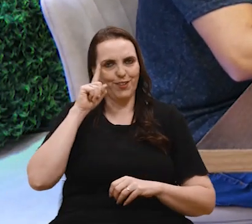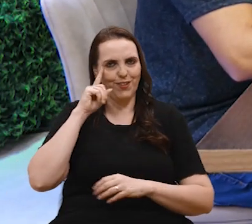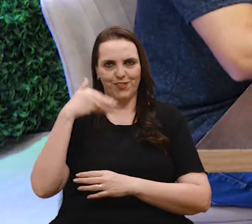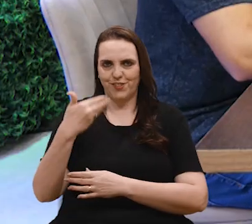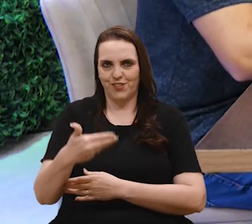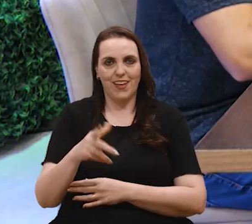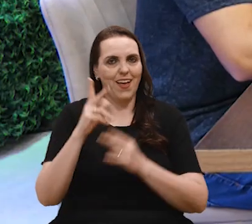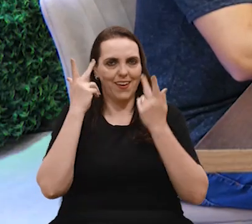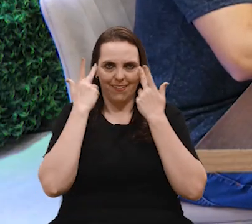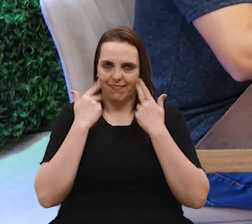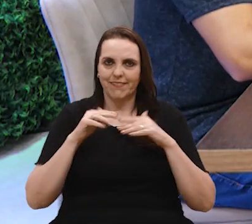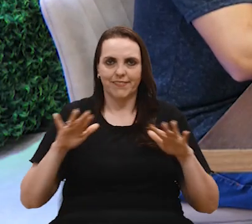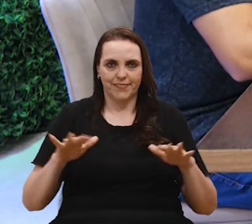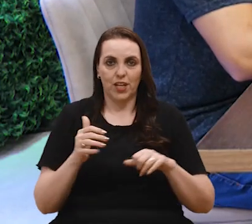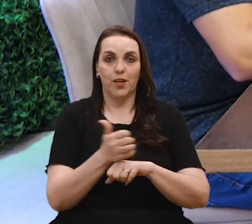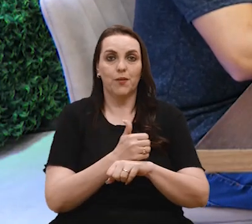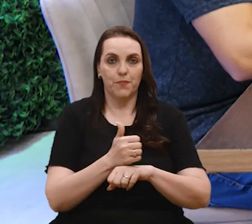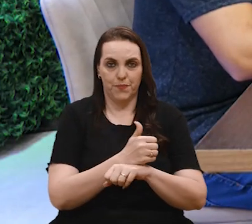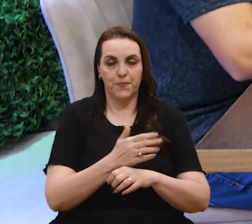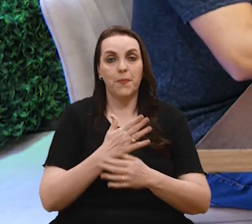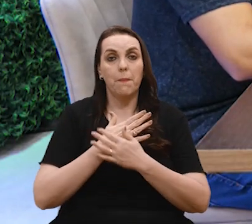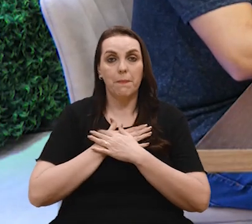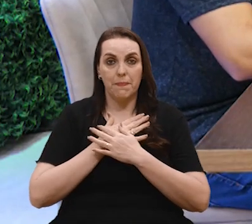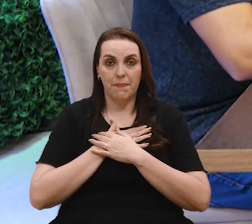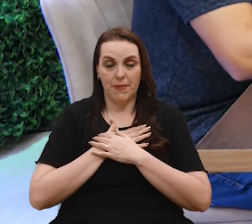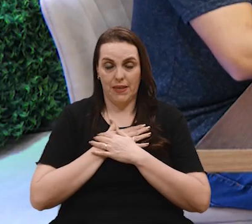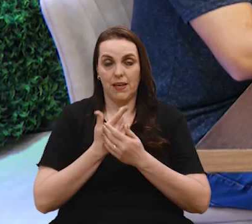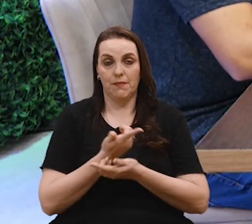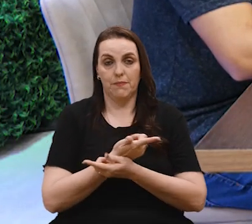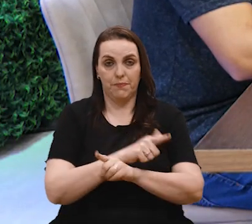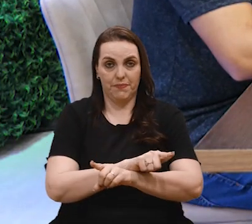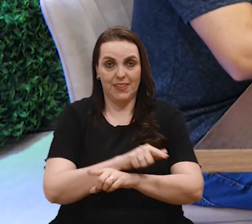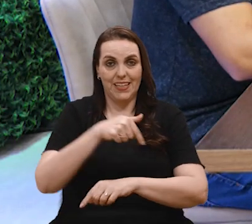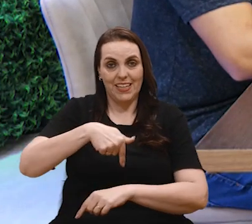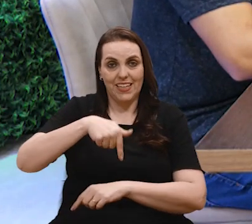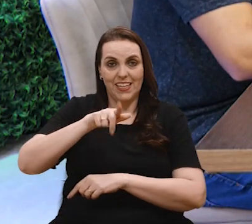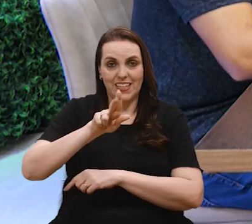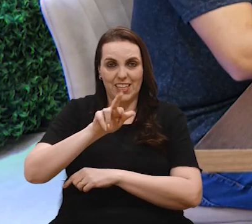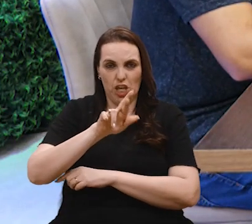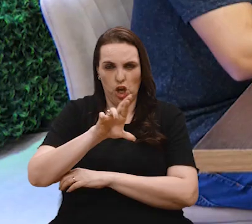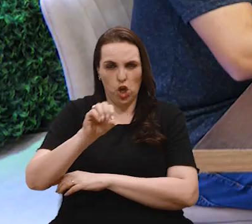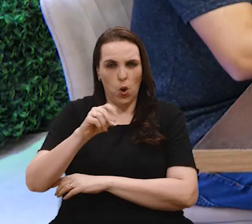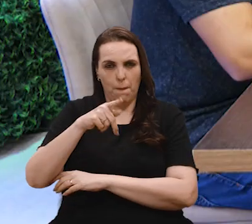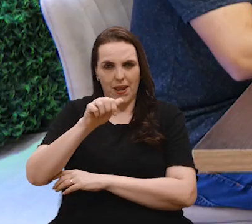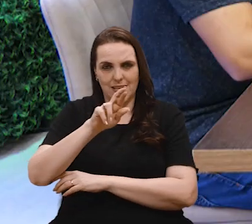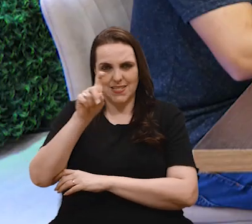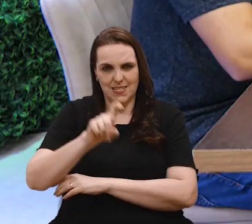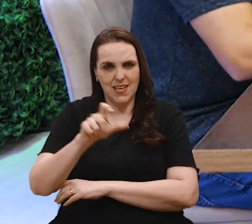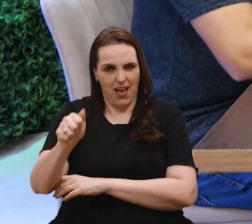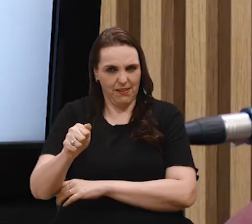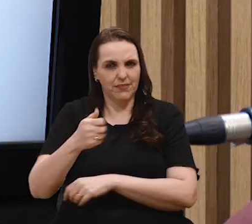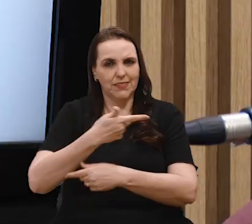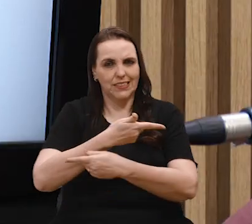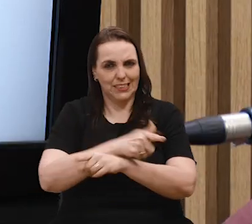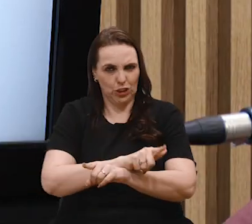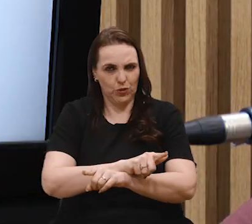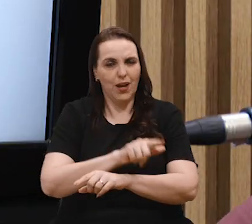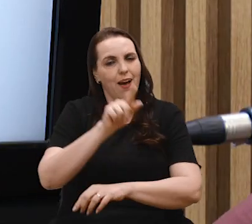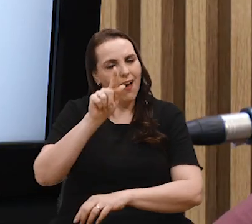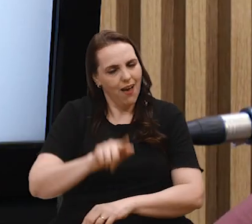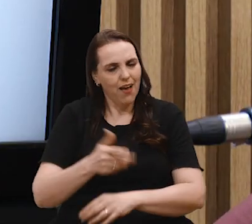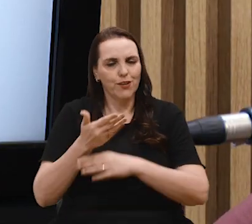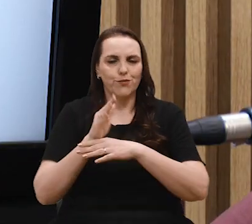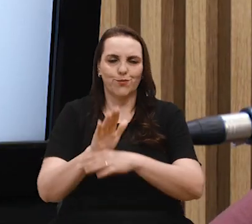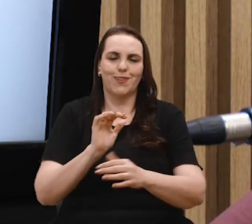Sim. Então, o profissional, falando da minha profissão específica, então a quiropraxia, ela entra nisso tudo para